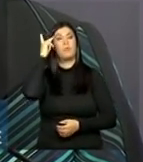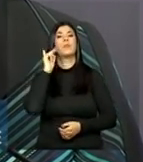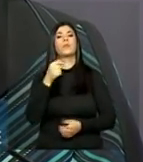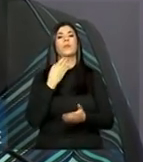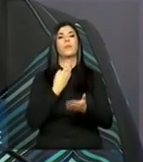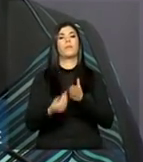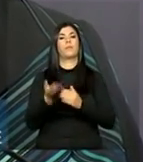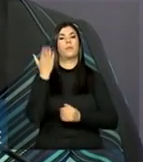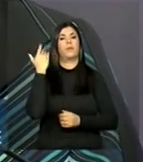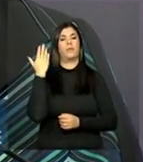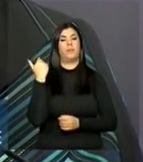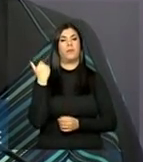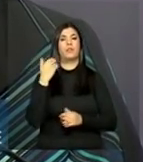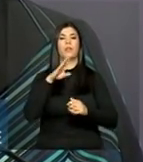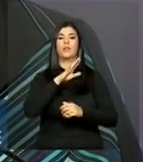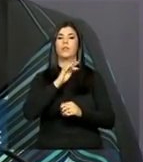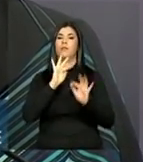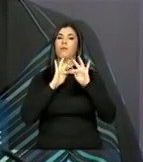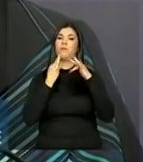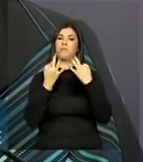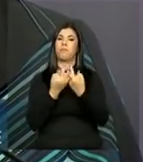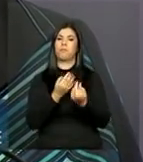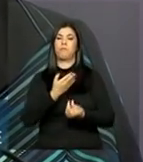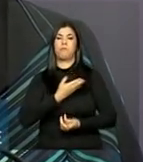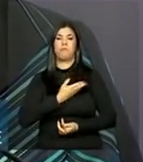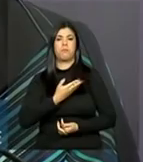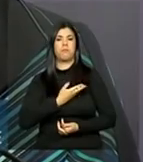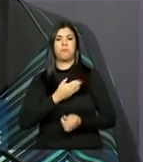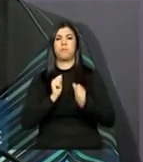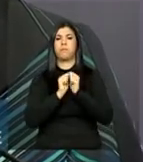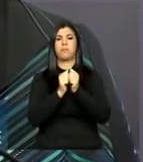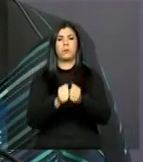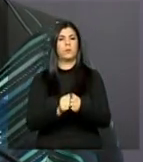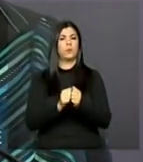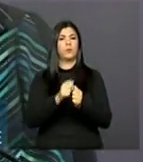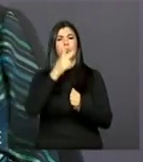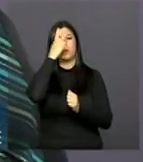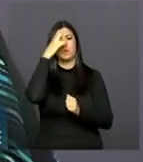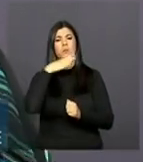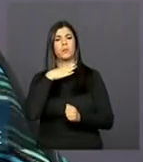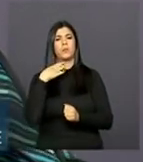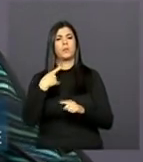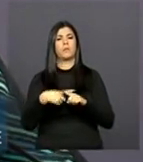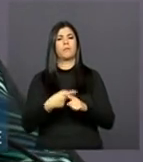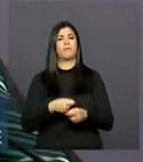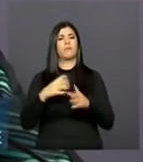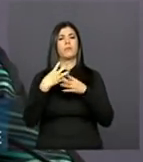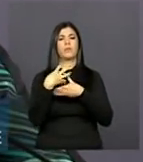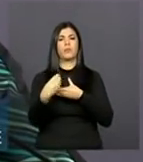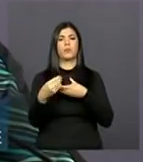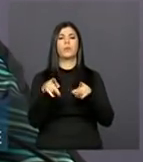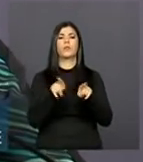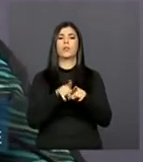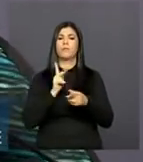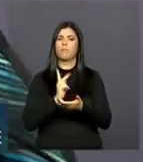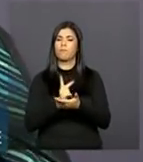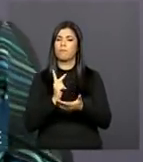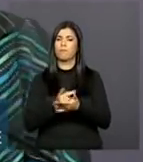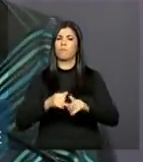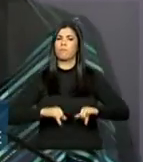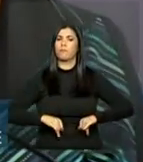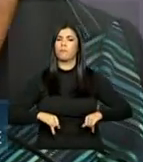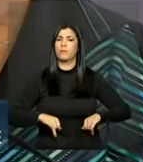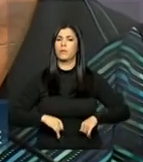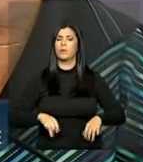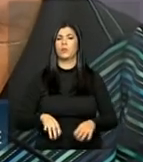perderam familiares parentes amigos companheiros e que continuam sofrendo